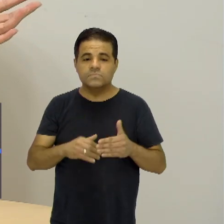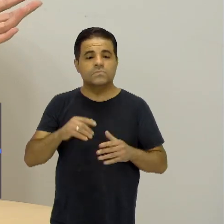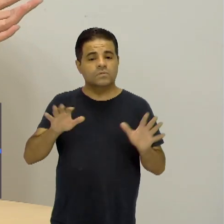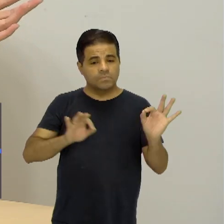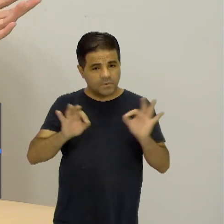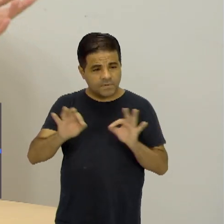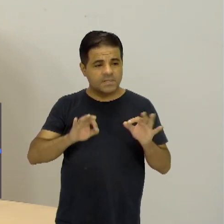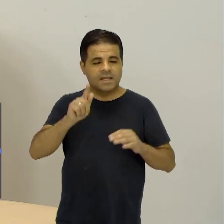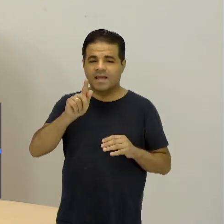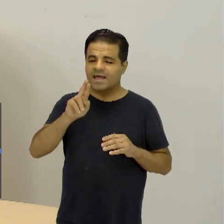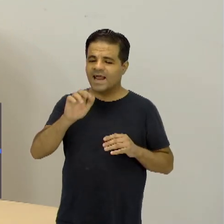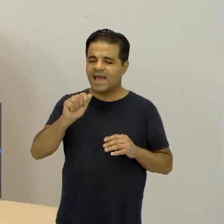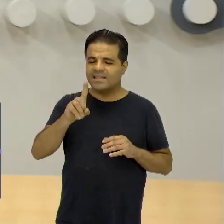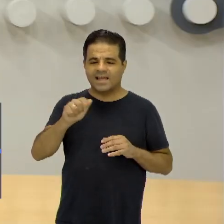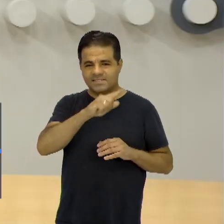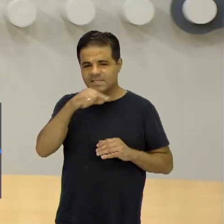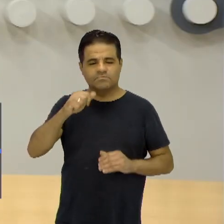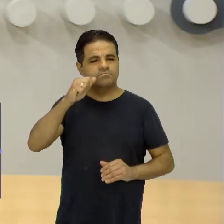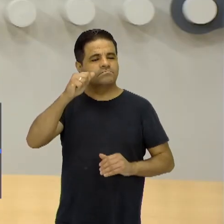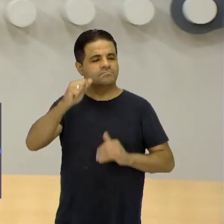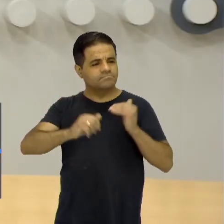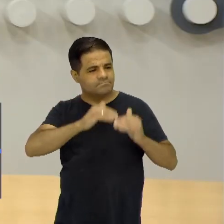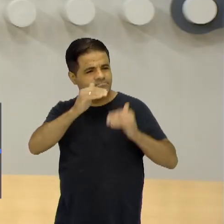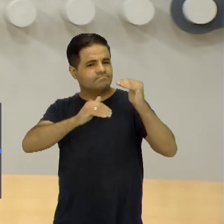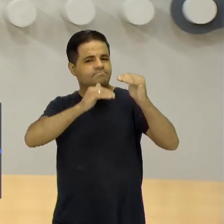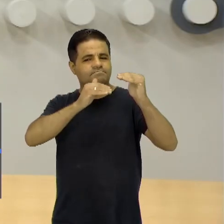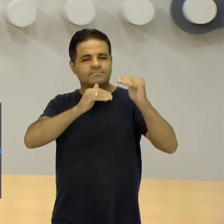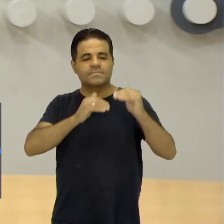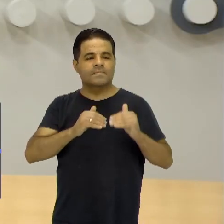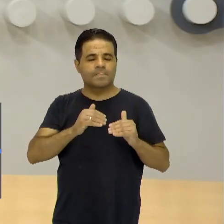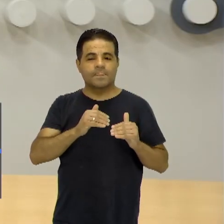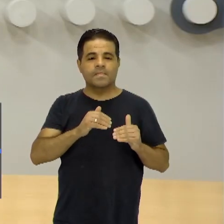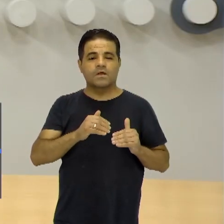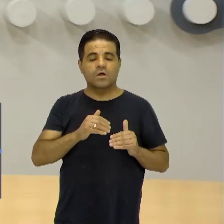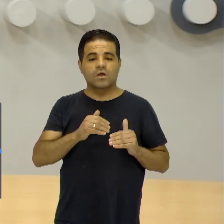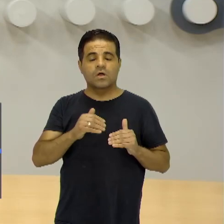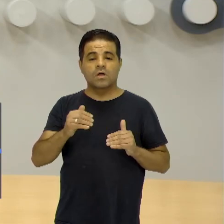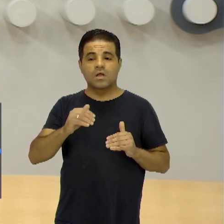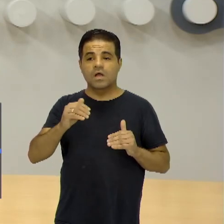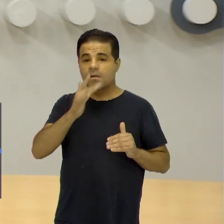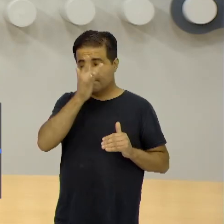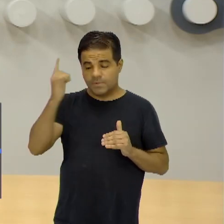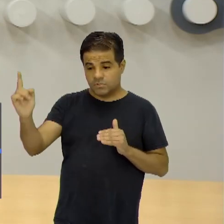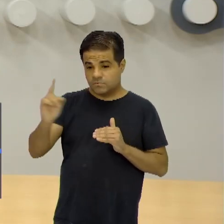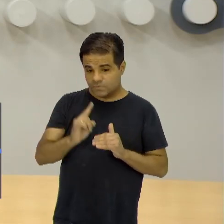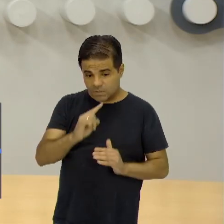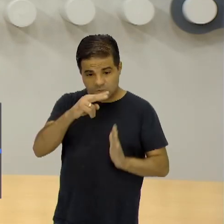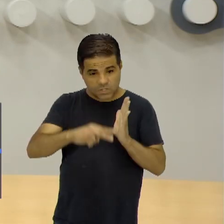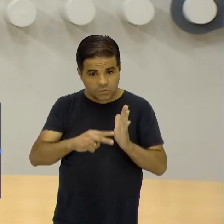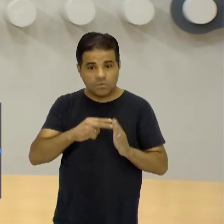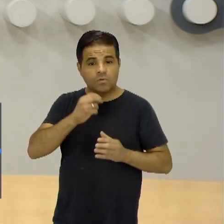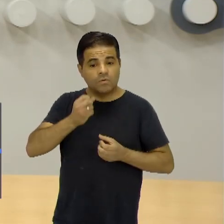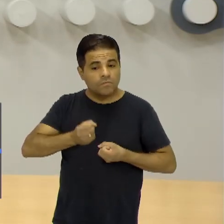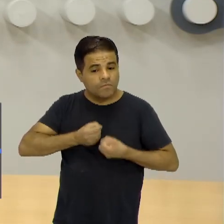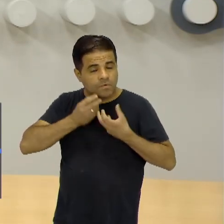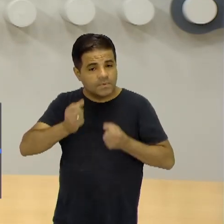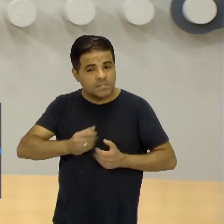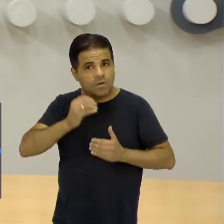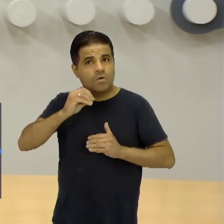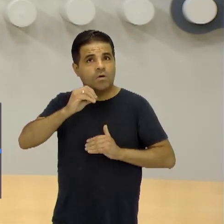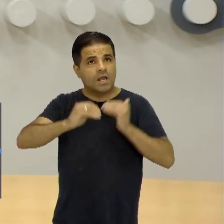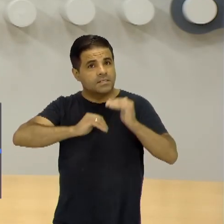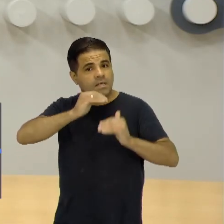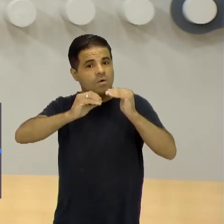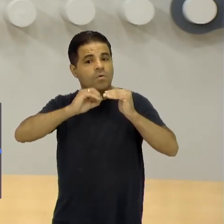qualquer forma, Exatamente. Né? A gradação é isso, você envolver o seu leitor crescendo a informação ou